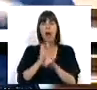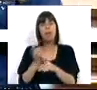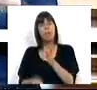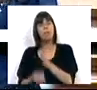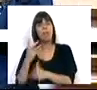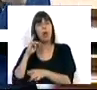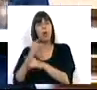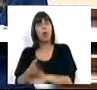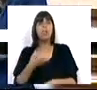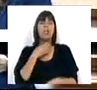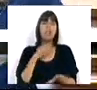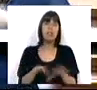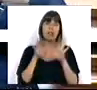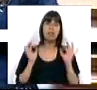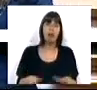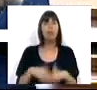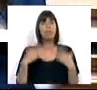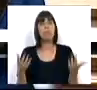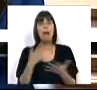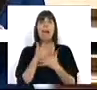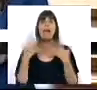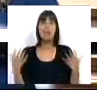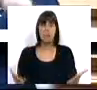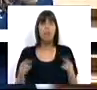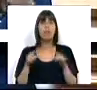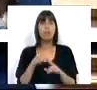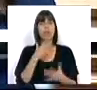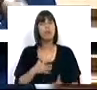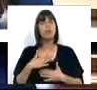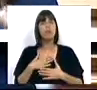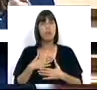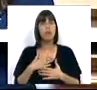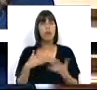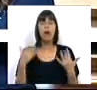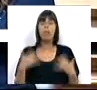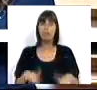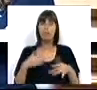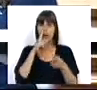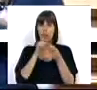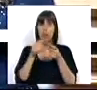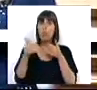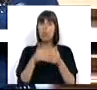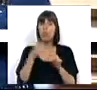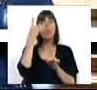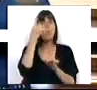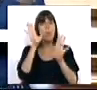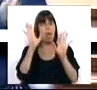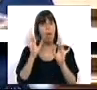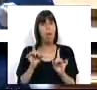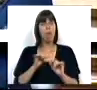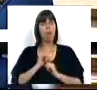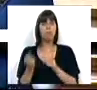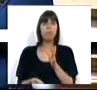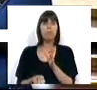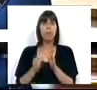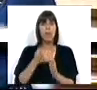criar outras crises paralelas de tal modo profundas que isto nos vai custar caro a curto prazo. E uma delas é justamente a nossa